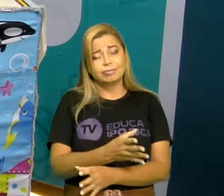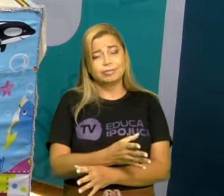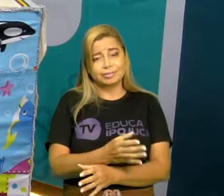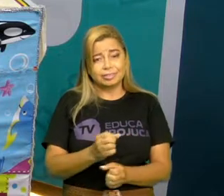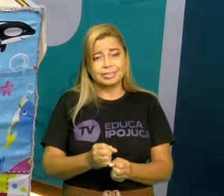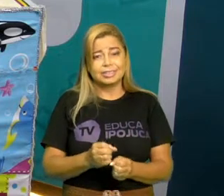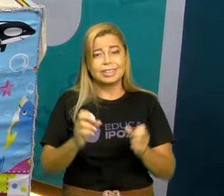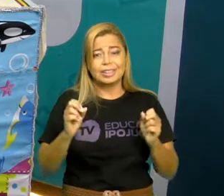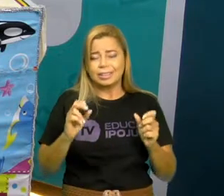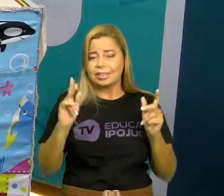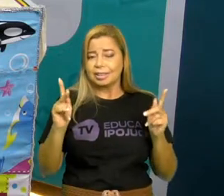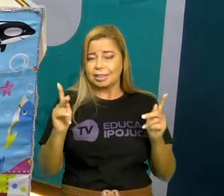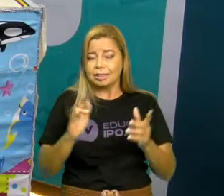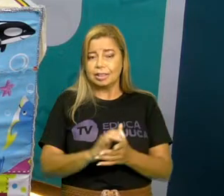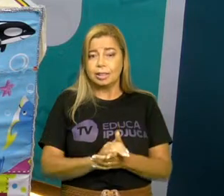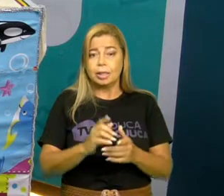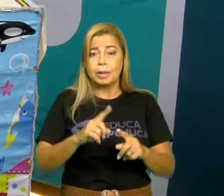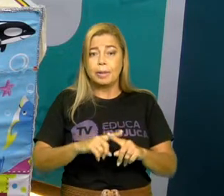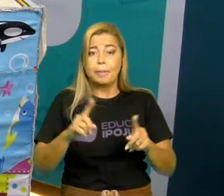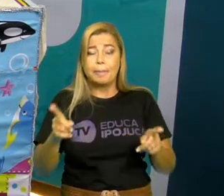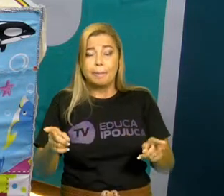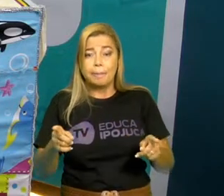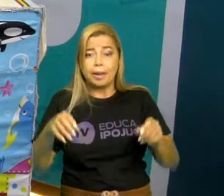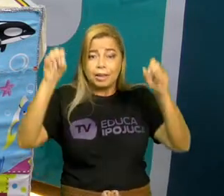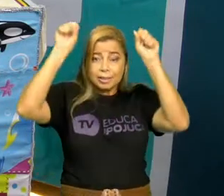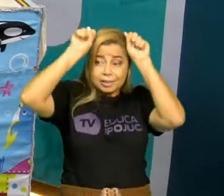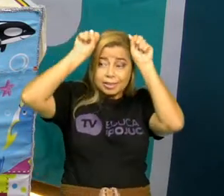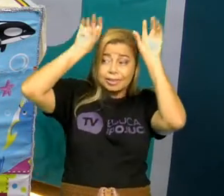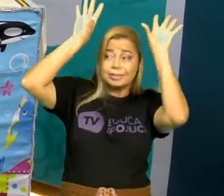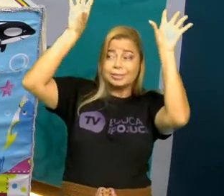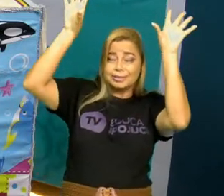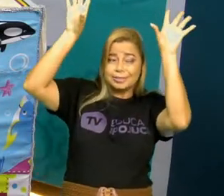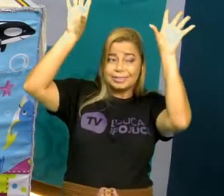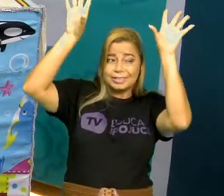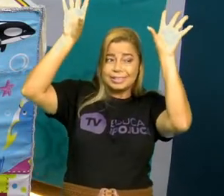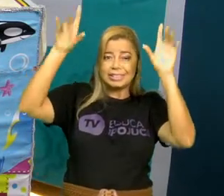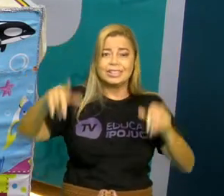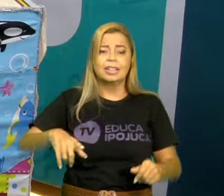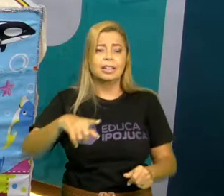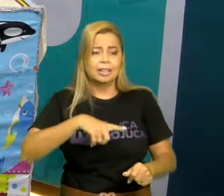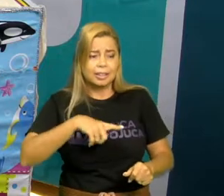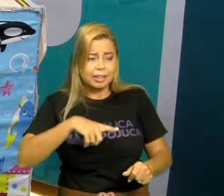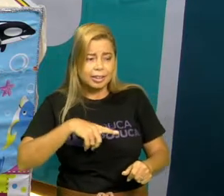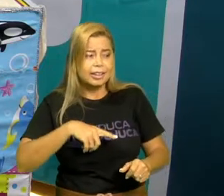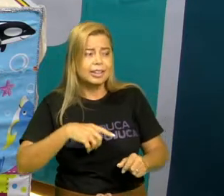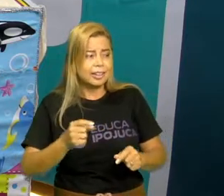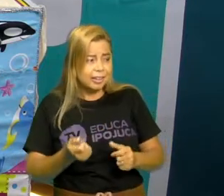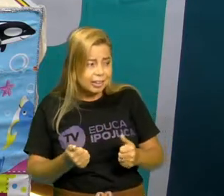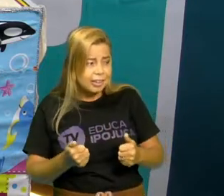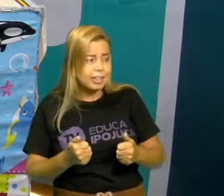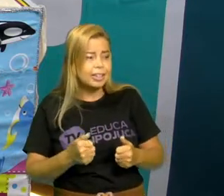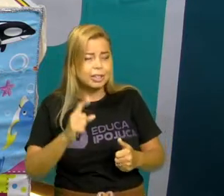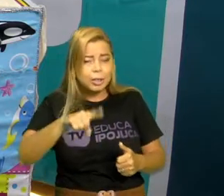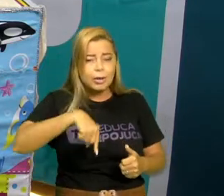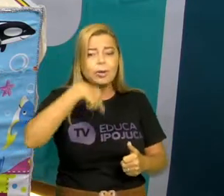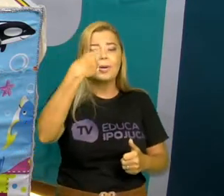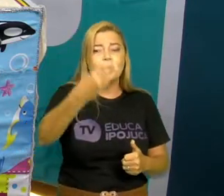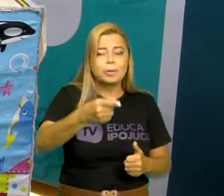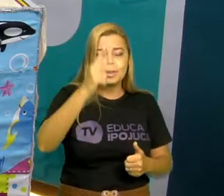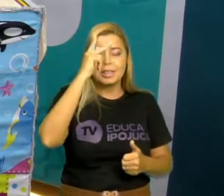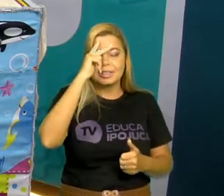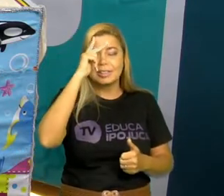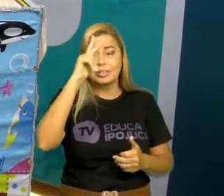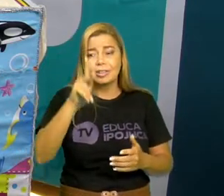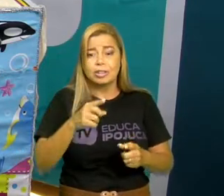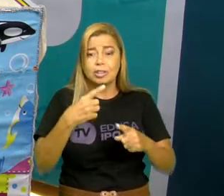certo? Mas, Leiturinha, vai ter mais, não é isso? Vai ter muitas histórias. Isso. Só estamos iniciando